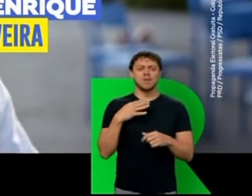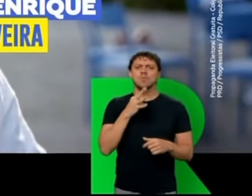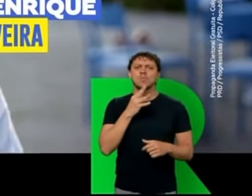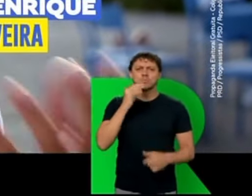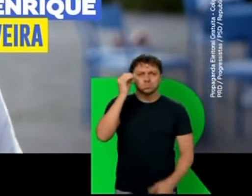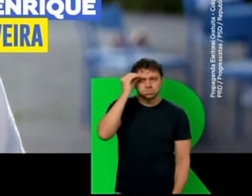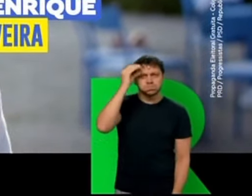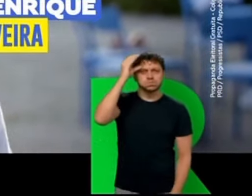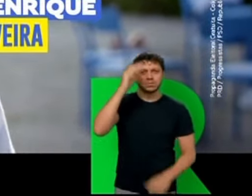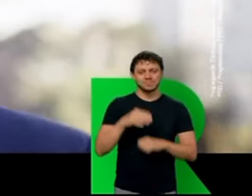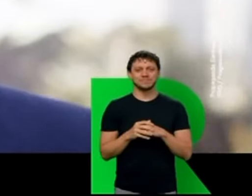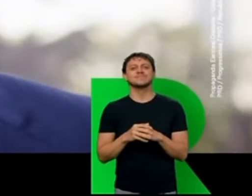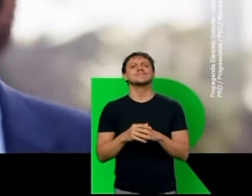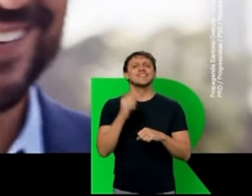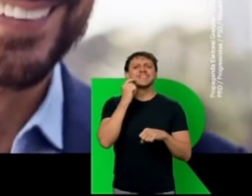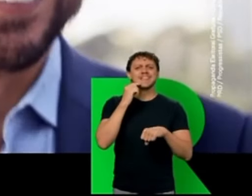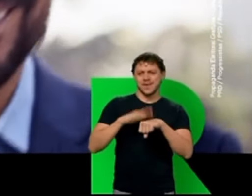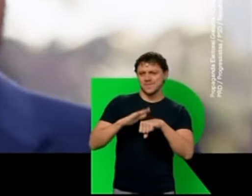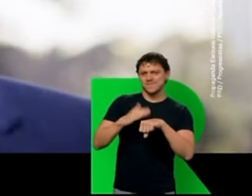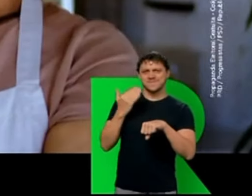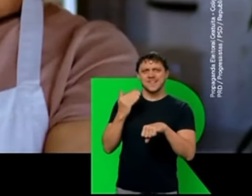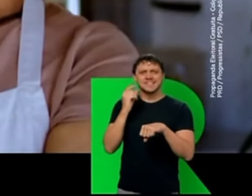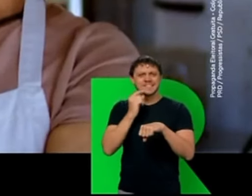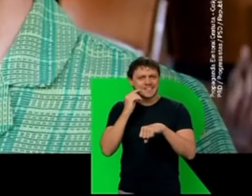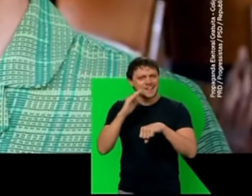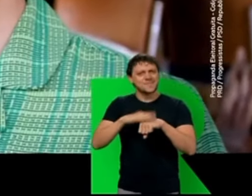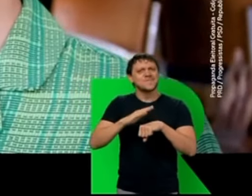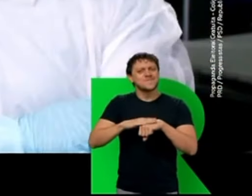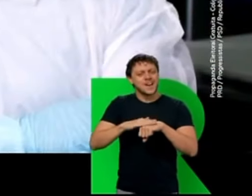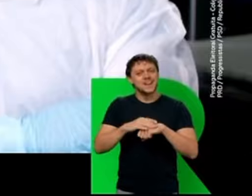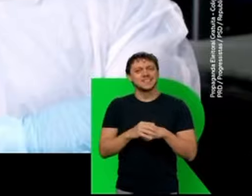importante para desenvolver o conhecimento.